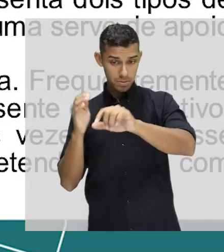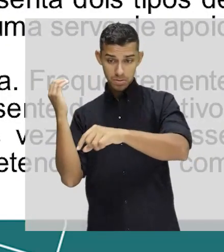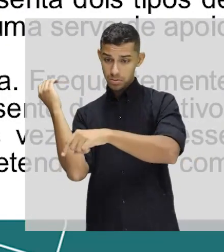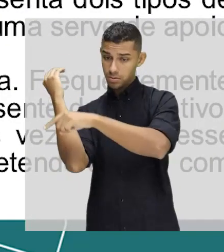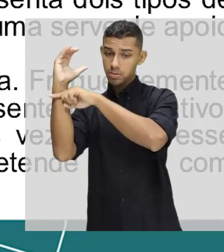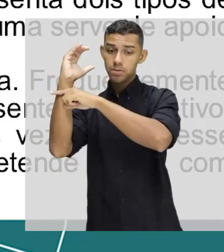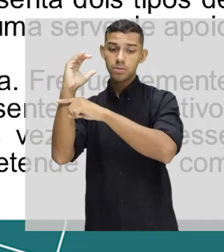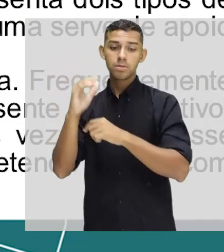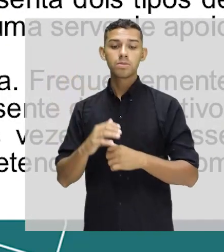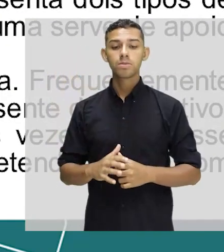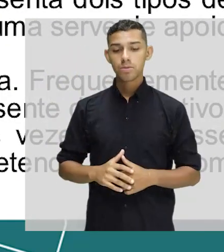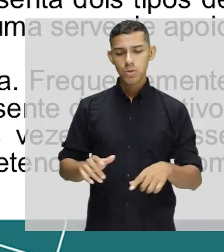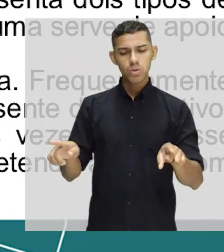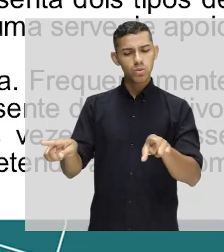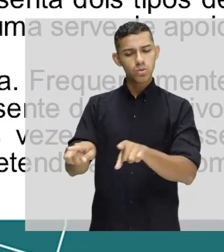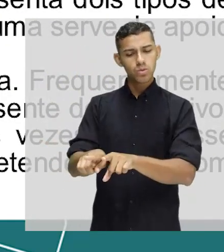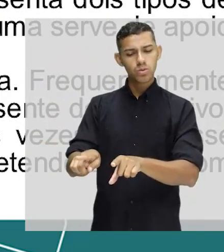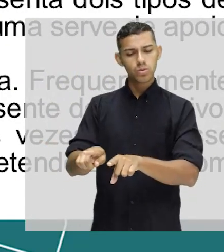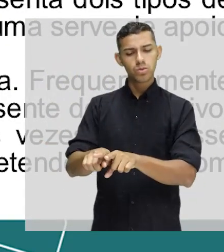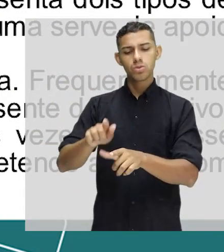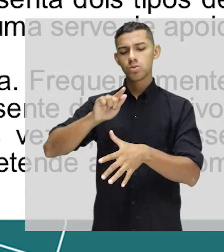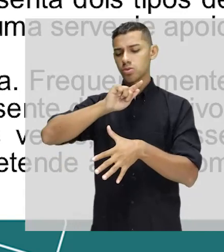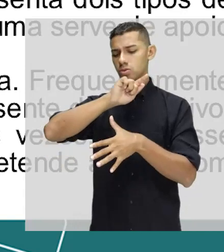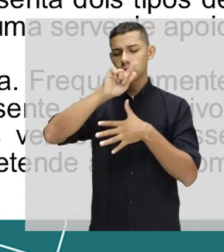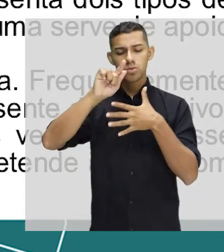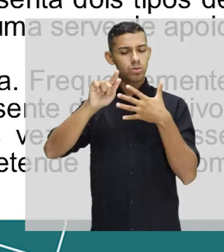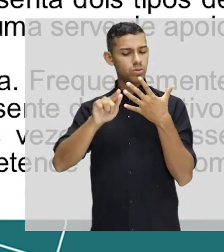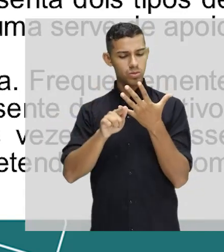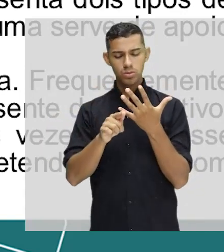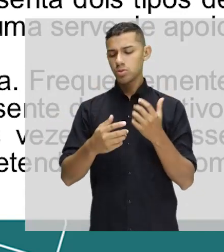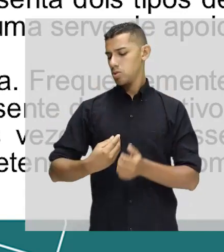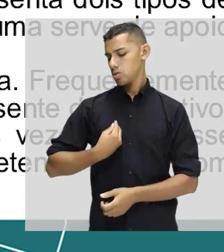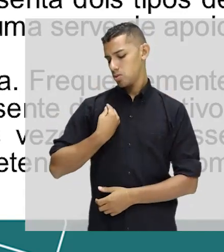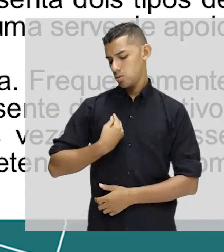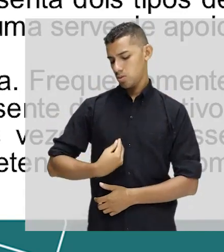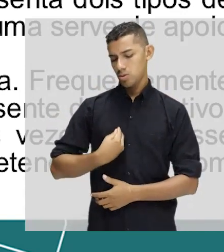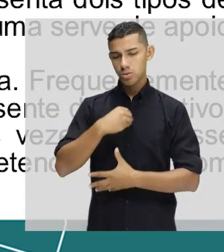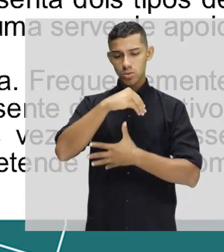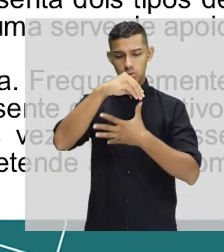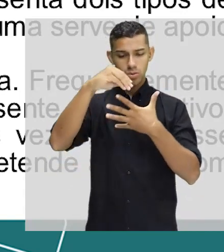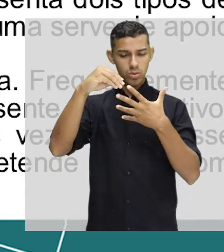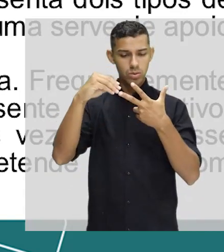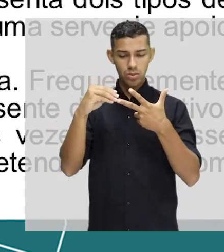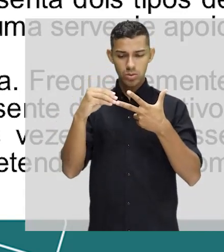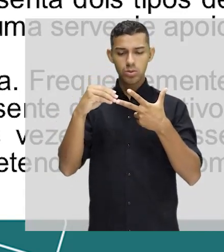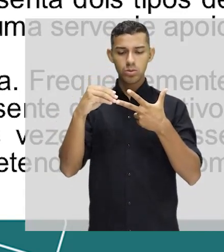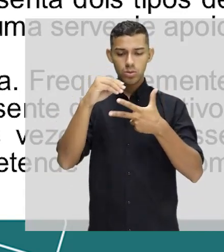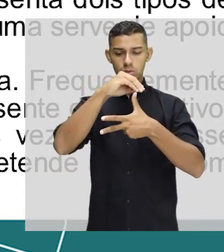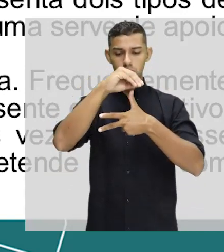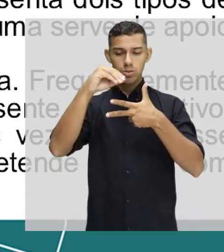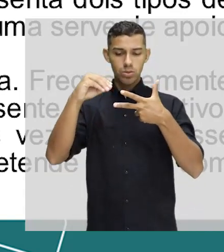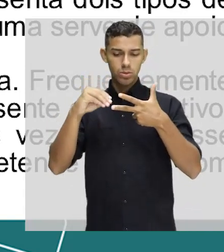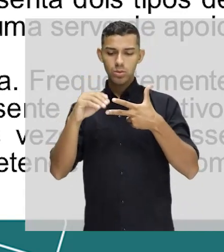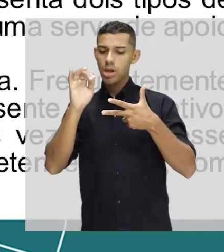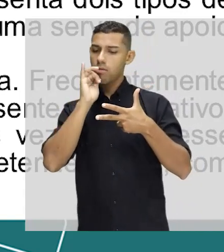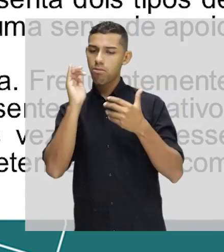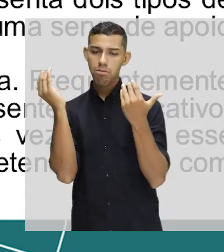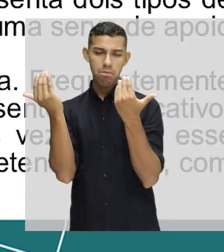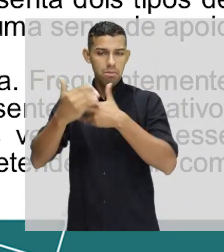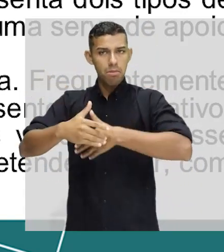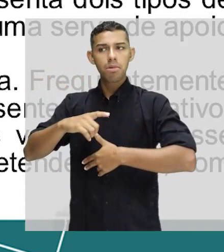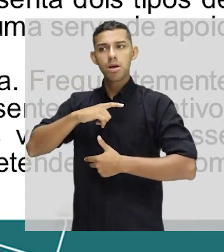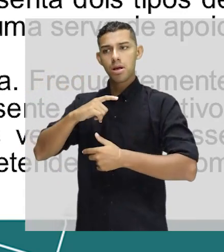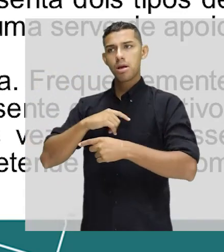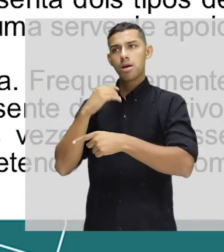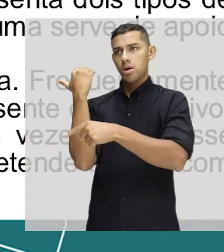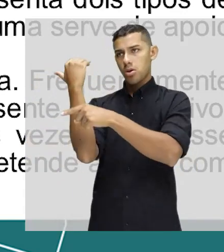né, outro gênero muito comum e muito presente no Enem. Dificilmente vai ter uma prova que não tenha ali um texto